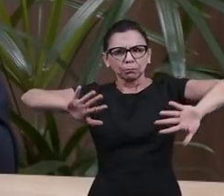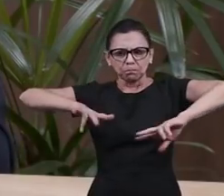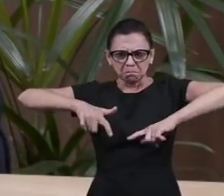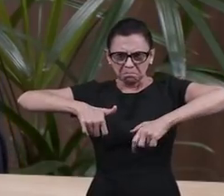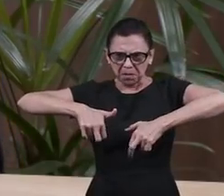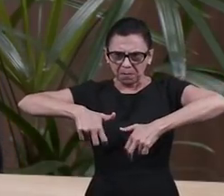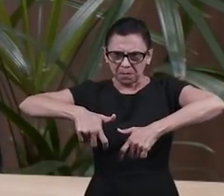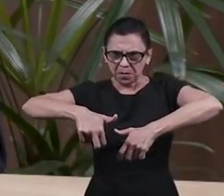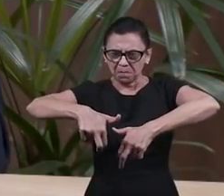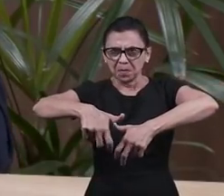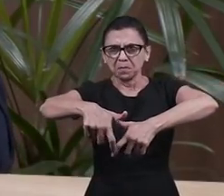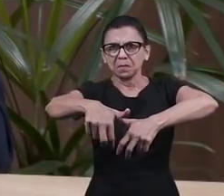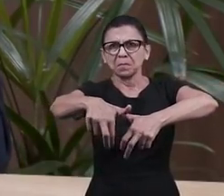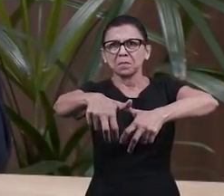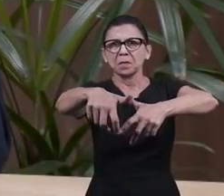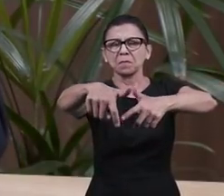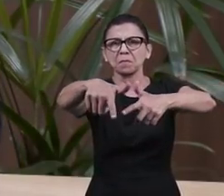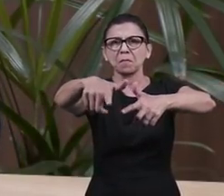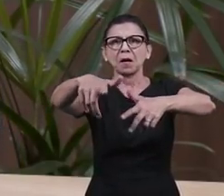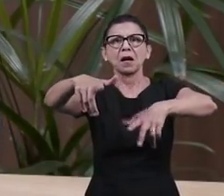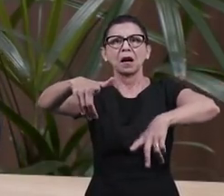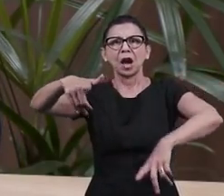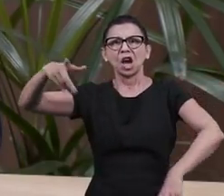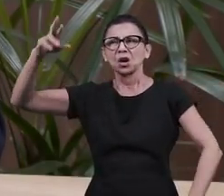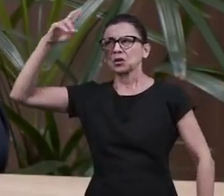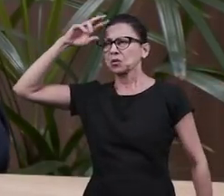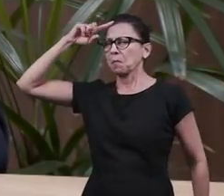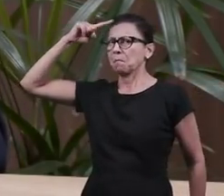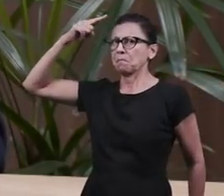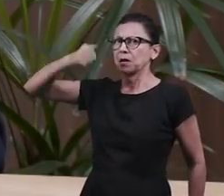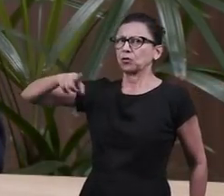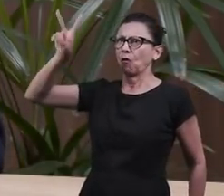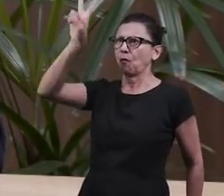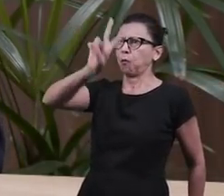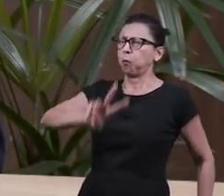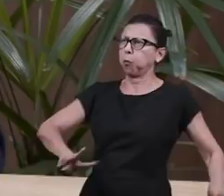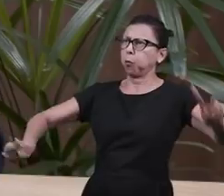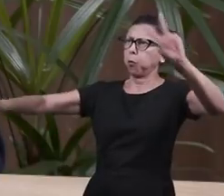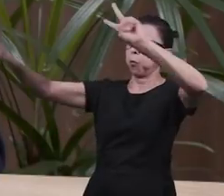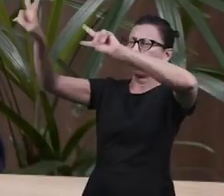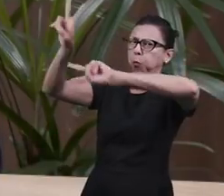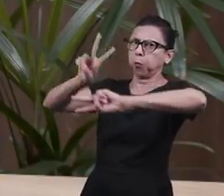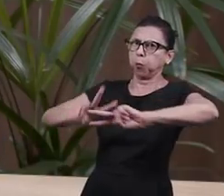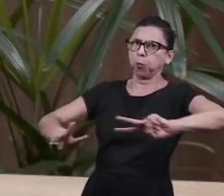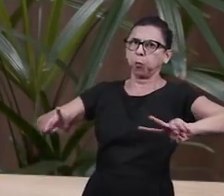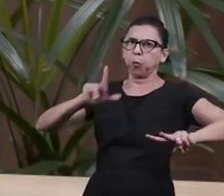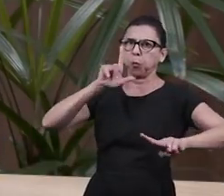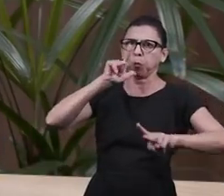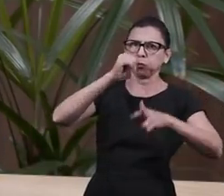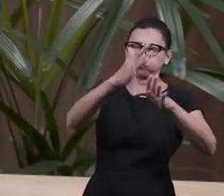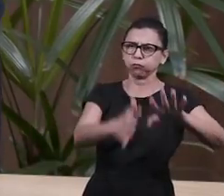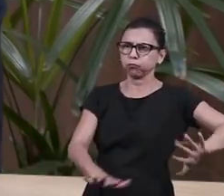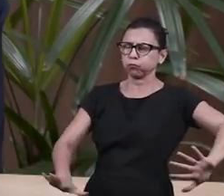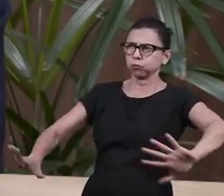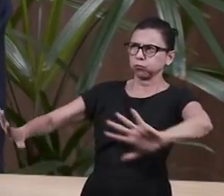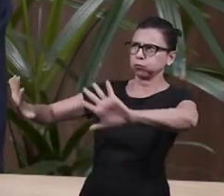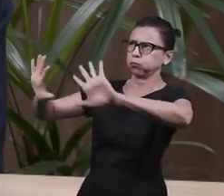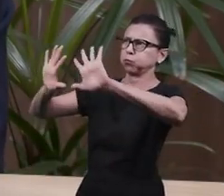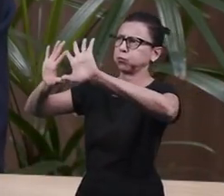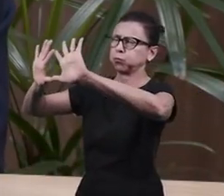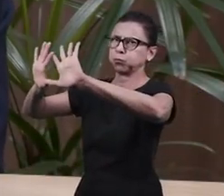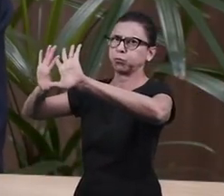mandou um vento oriental e que segurou as águas, que são as nações. O Senhor